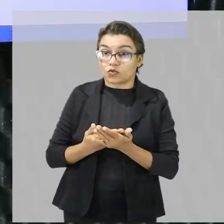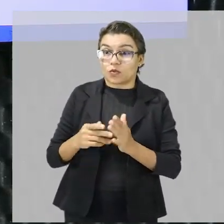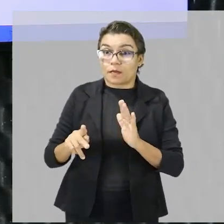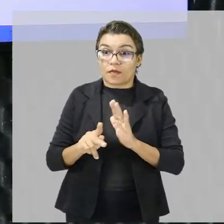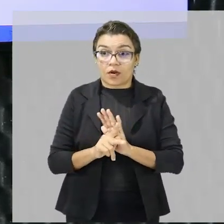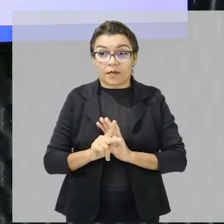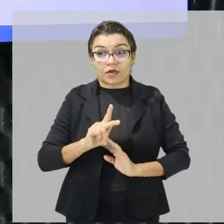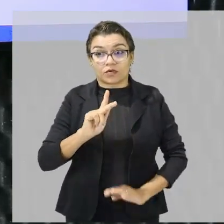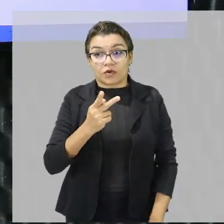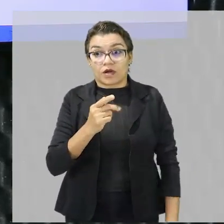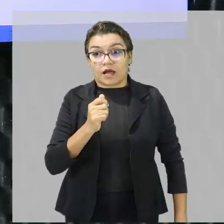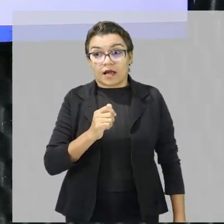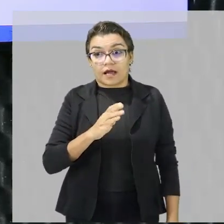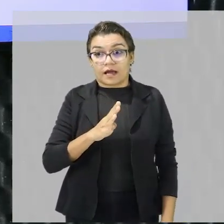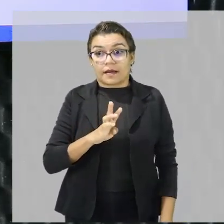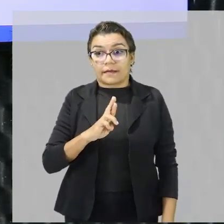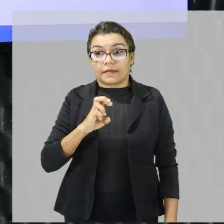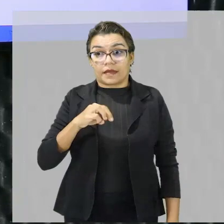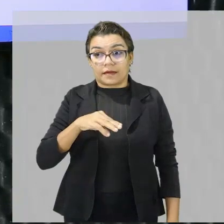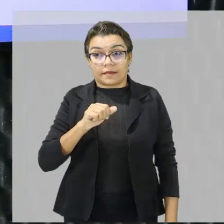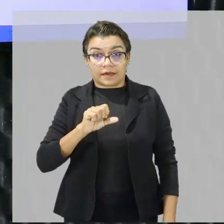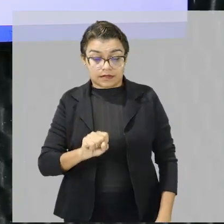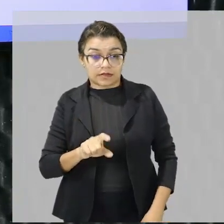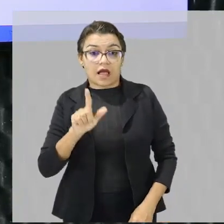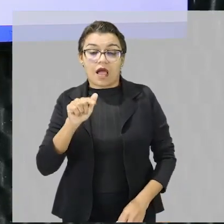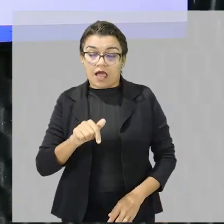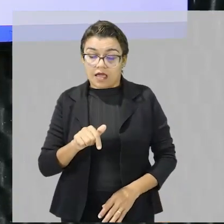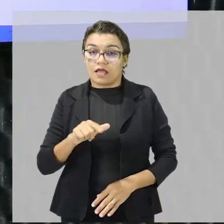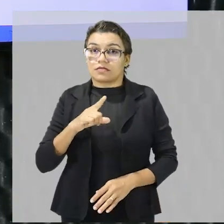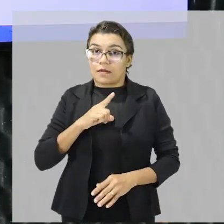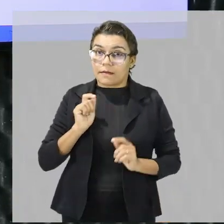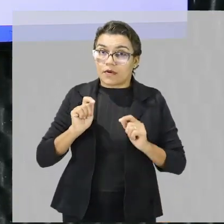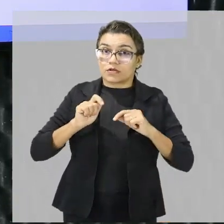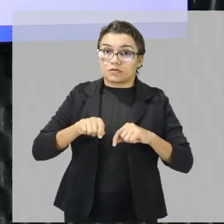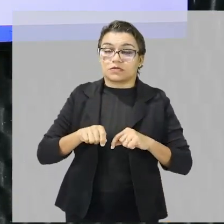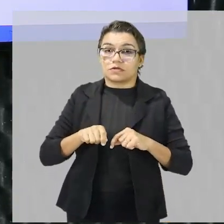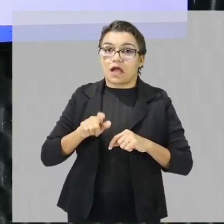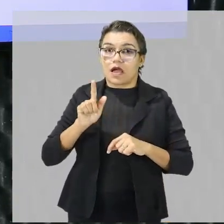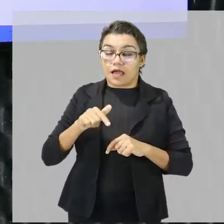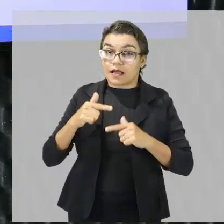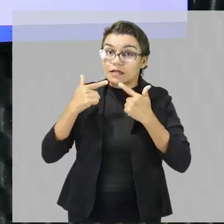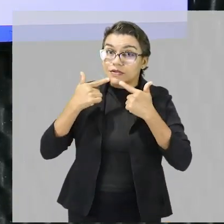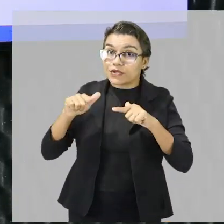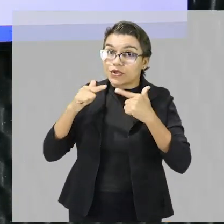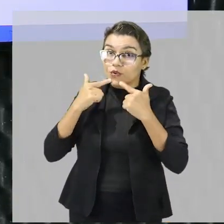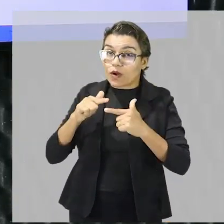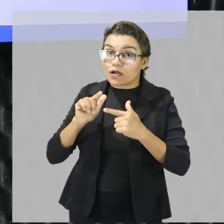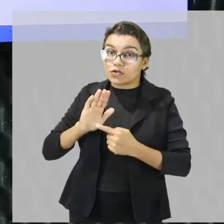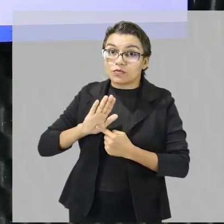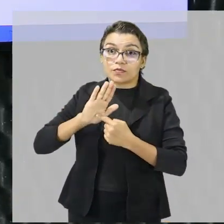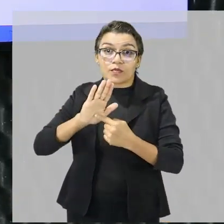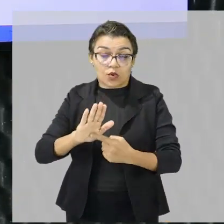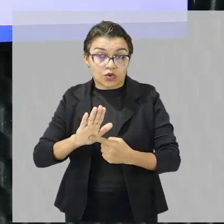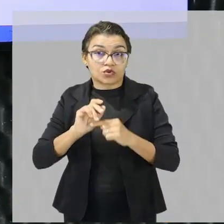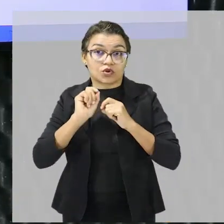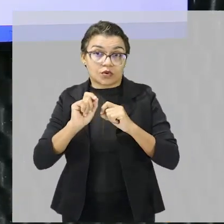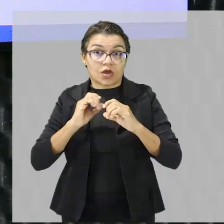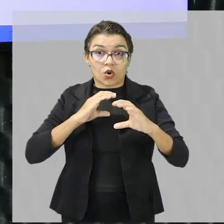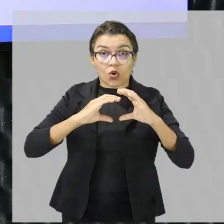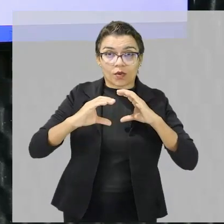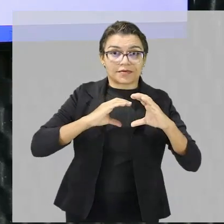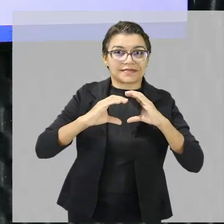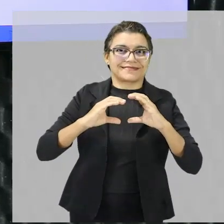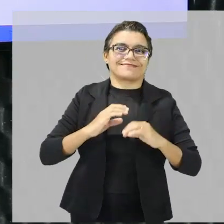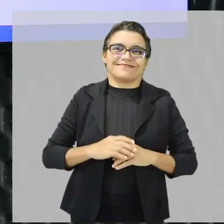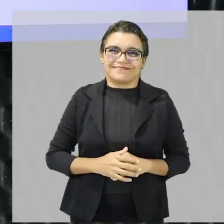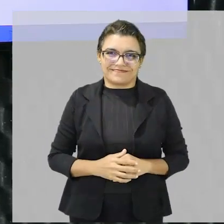também, ela é importantíssima a partir desta possibilidade que a própria linguagem nos traz para a